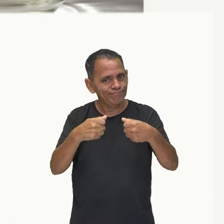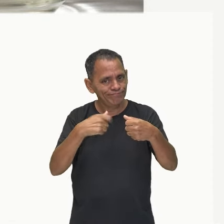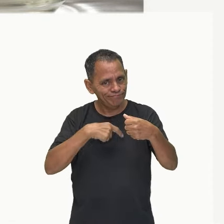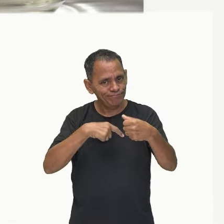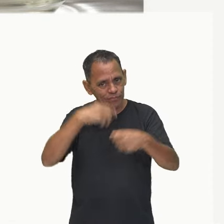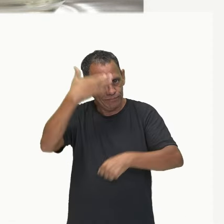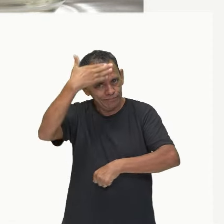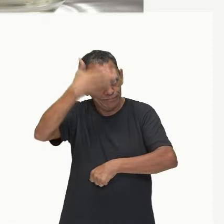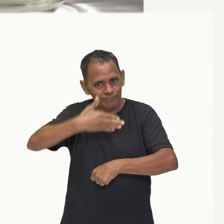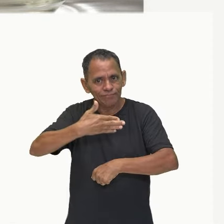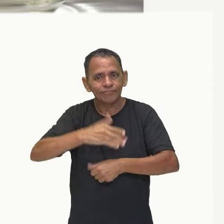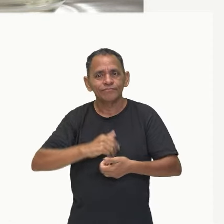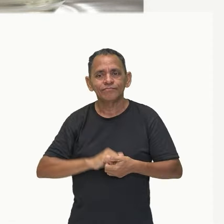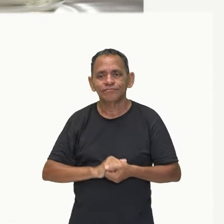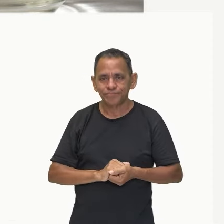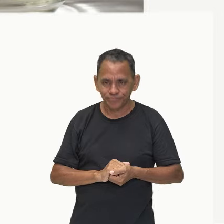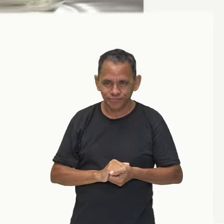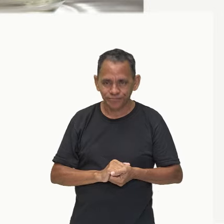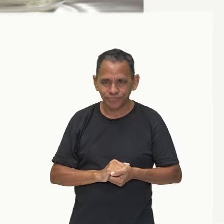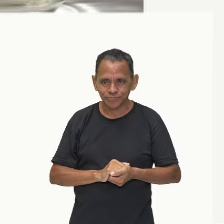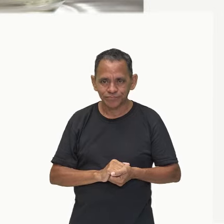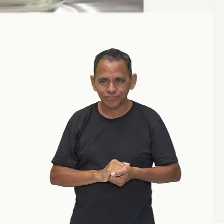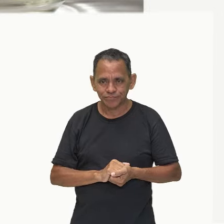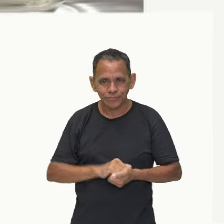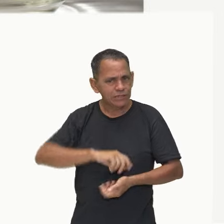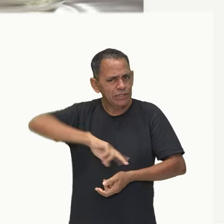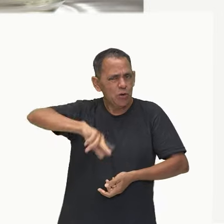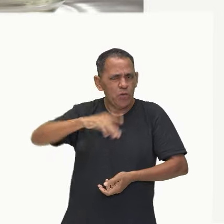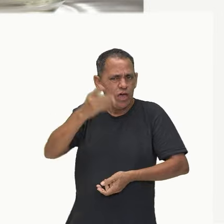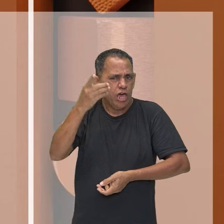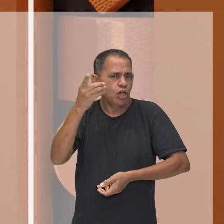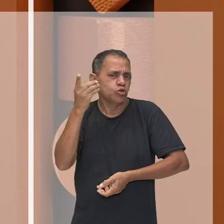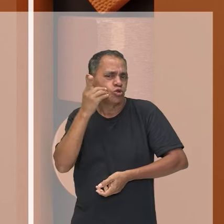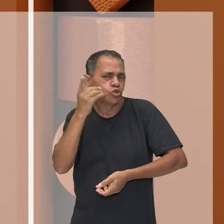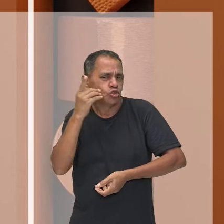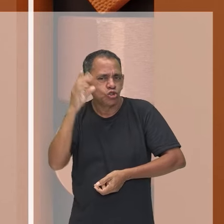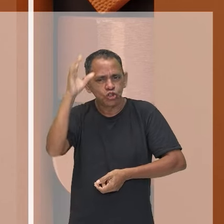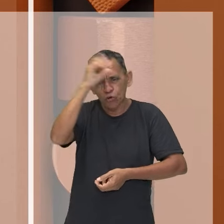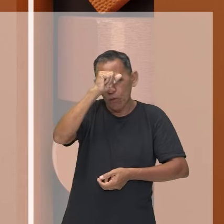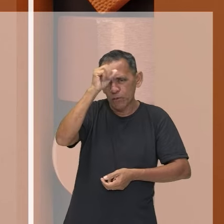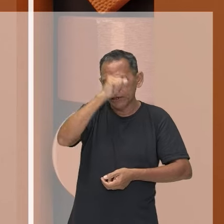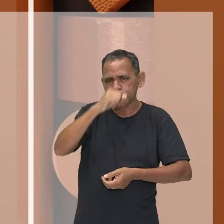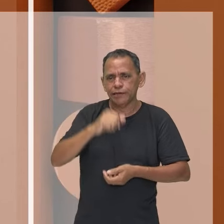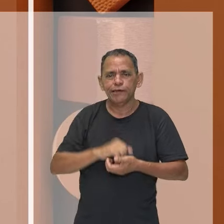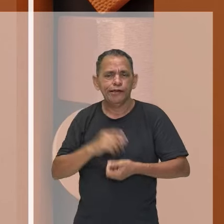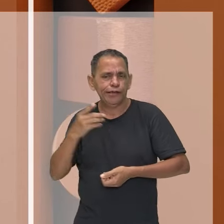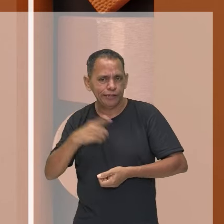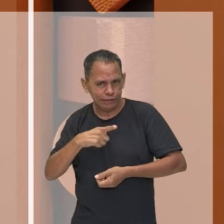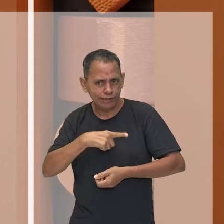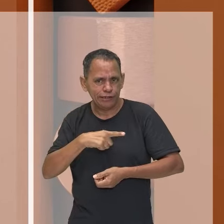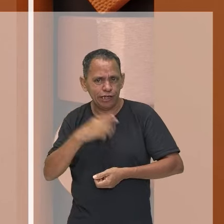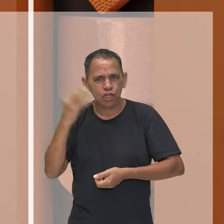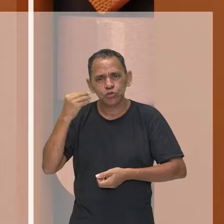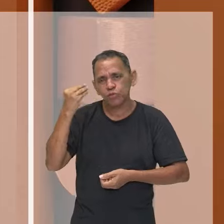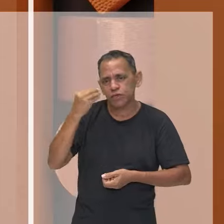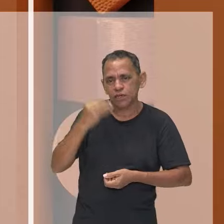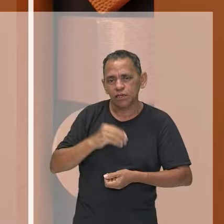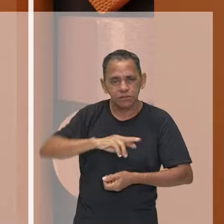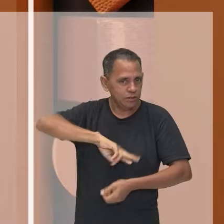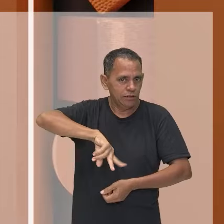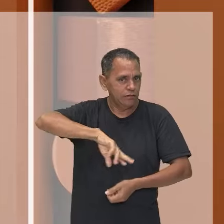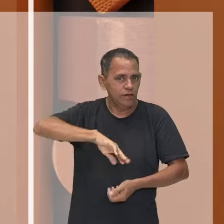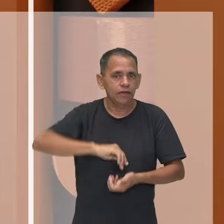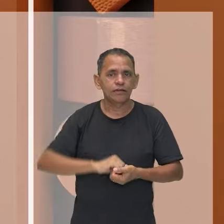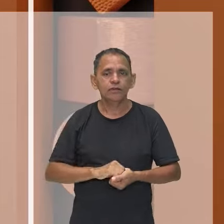que eu vou dar, né? Não é só no meu dia a dia que eu vou aprender. Aí sim, aí eu preciso de algo mais